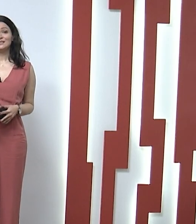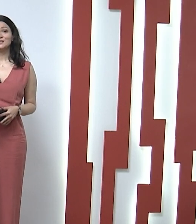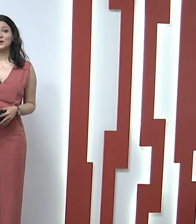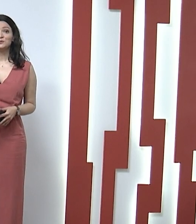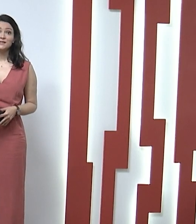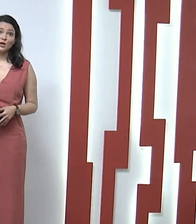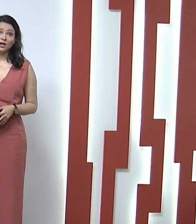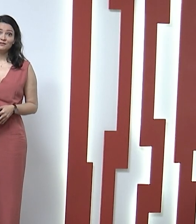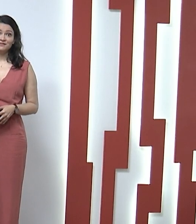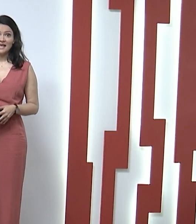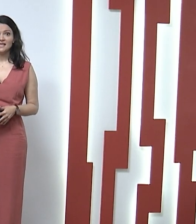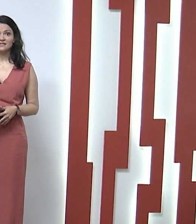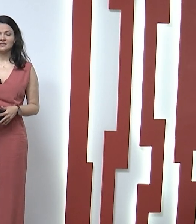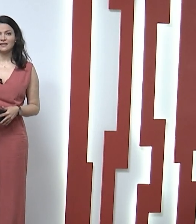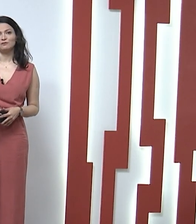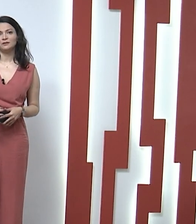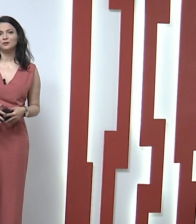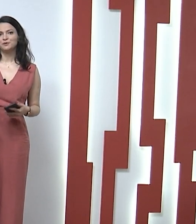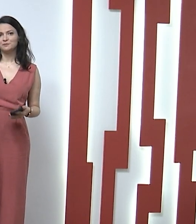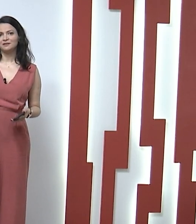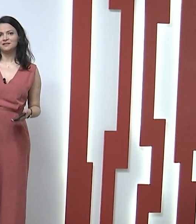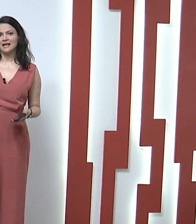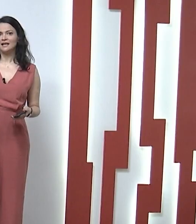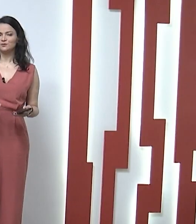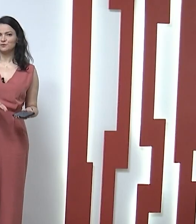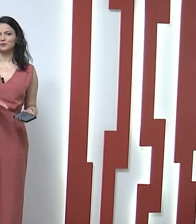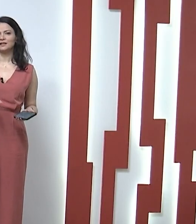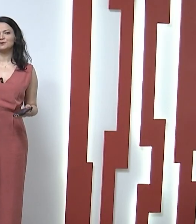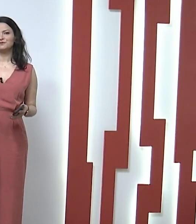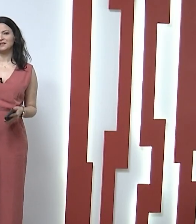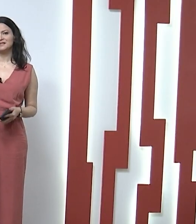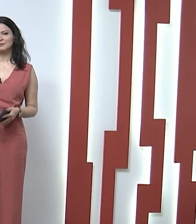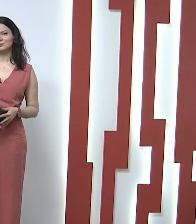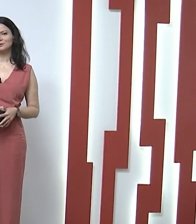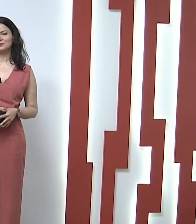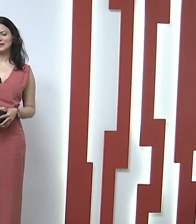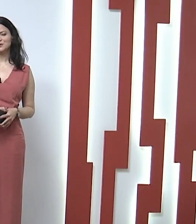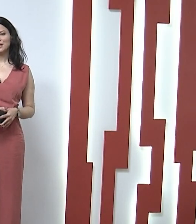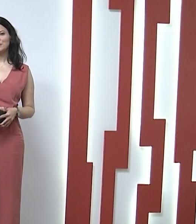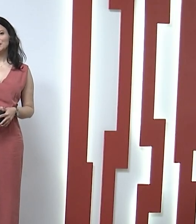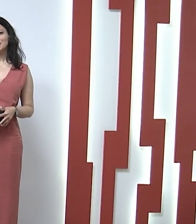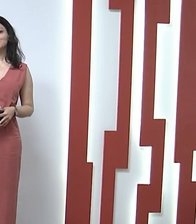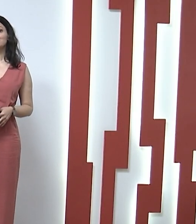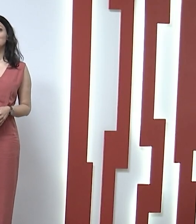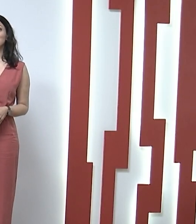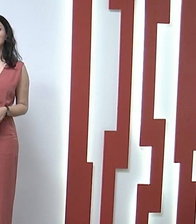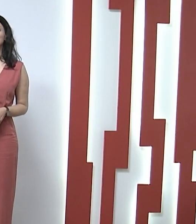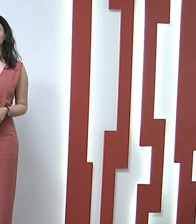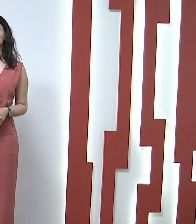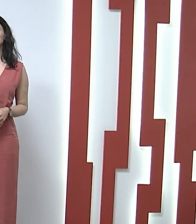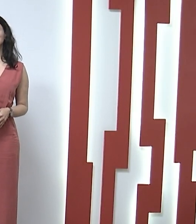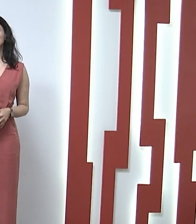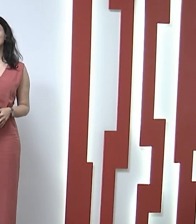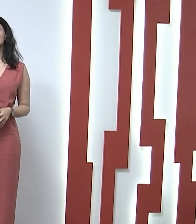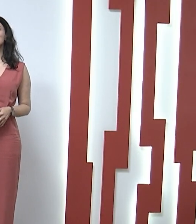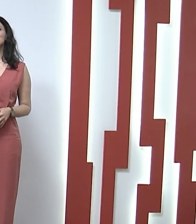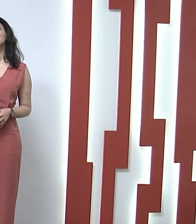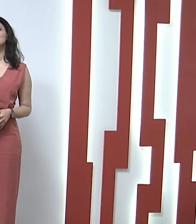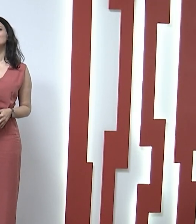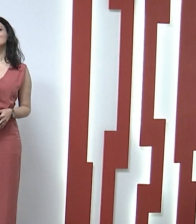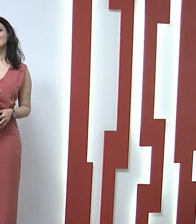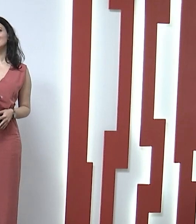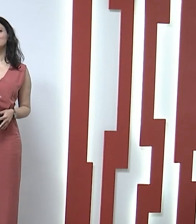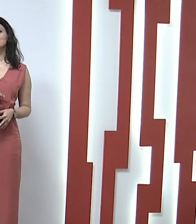E olha só, o Desenrola Fies, que é voltado para os beneficiários do Programa de Financiamento Educacional, superou a marca de 113